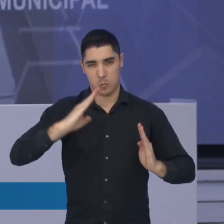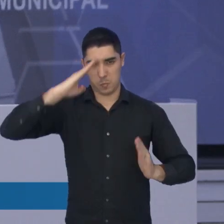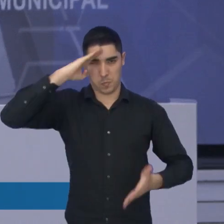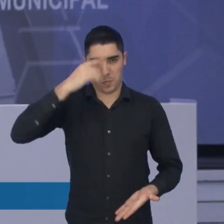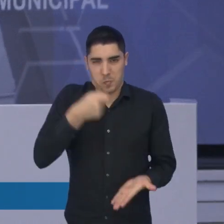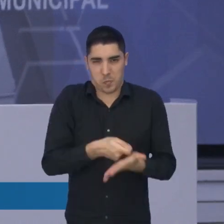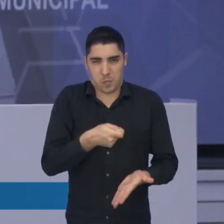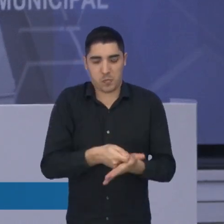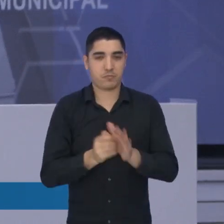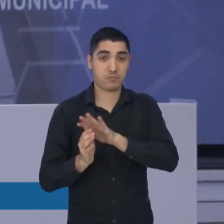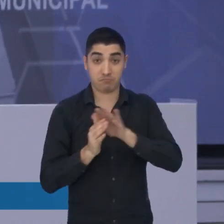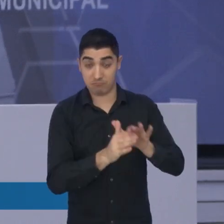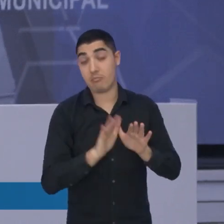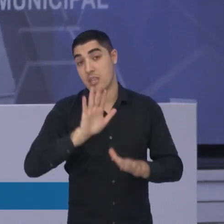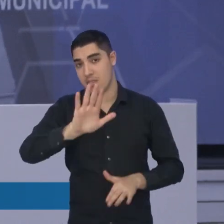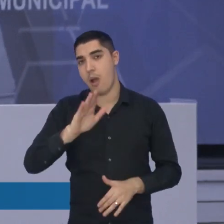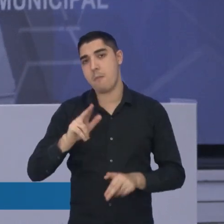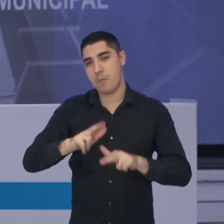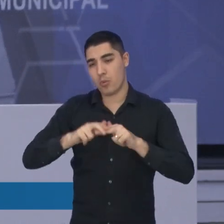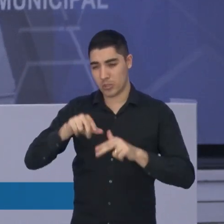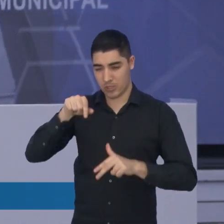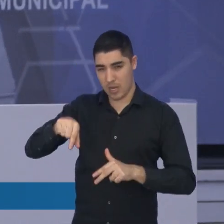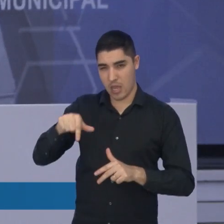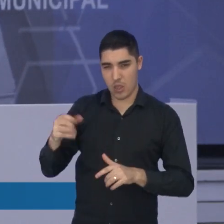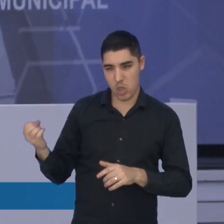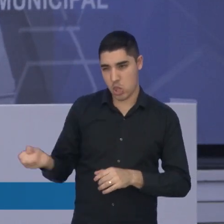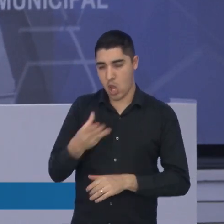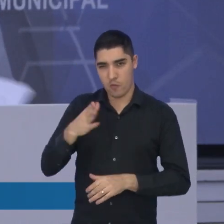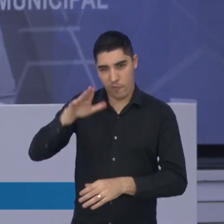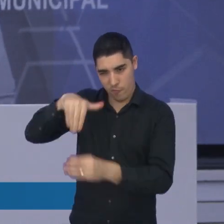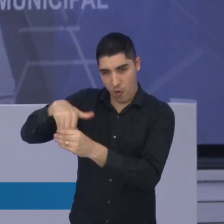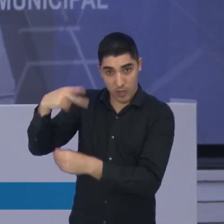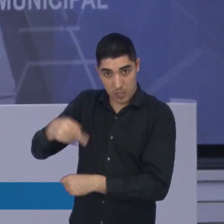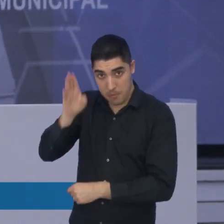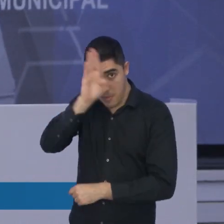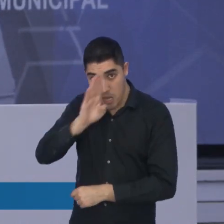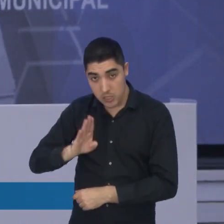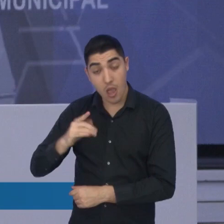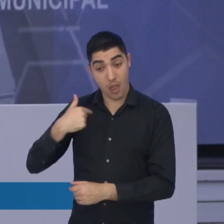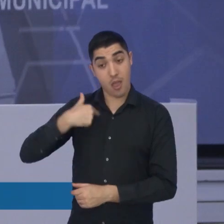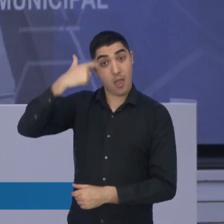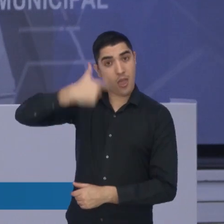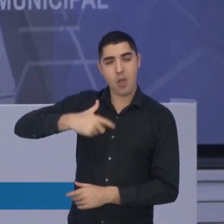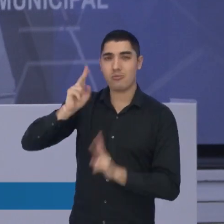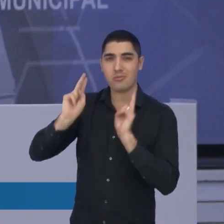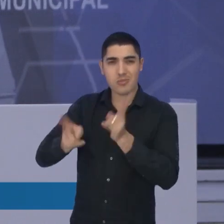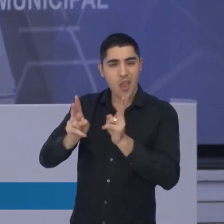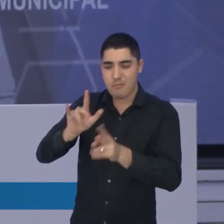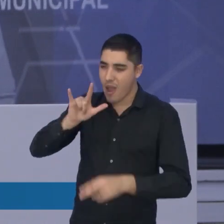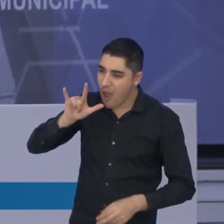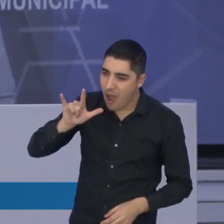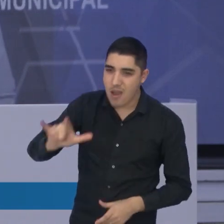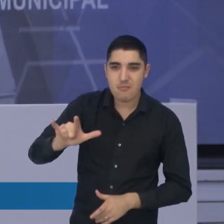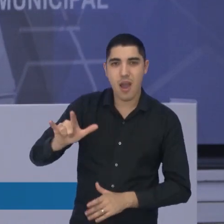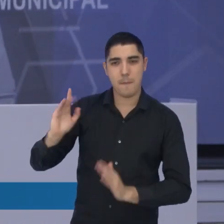mais profundamente a história da implantação do sistema de voto no Brasil, eu que já era apaixonada por eleição, me tornei a